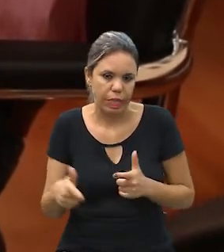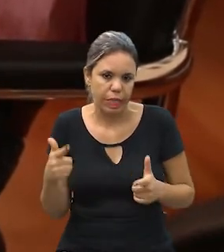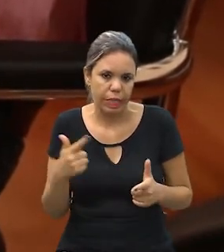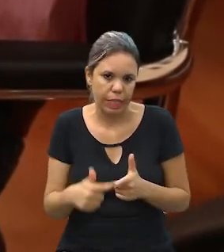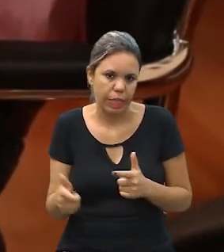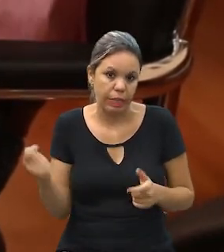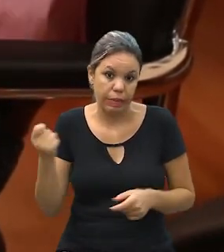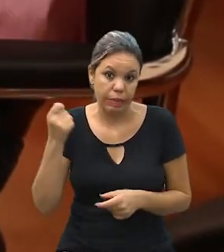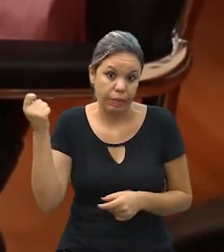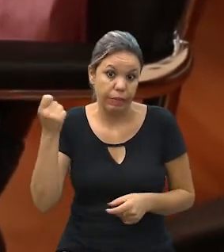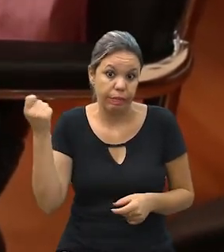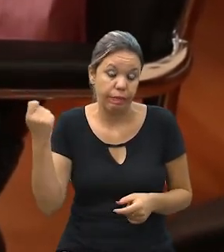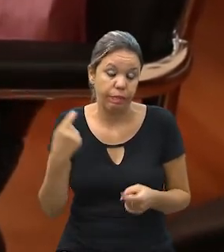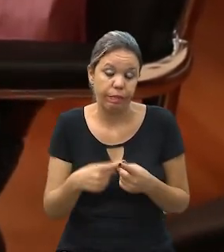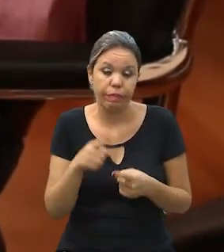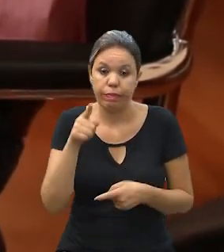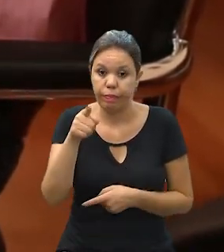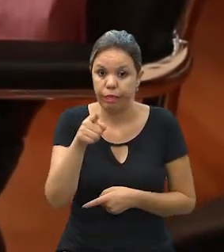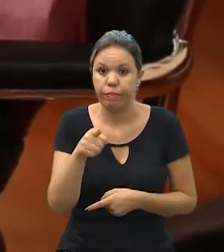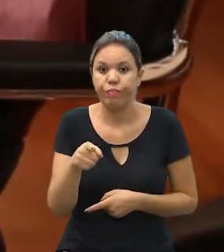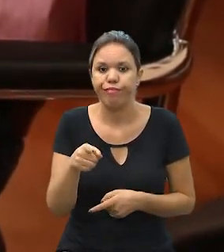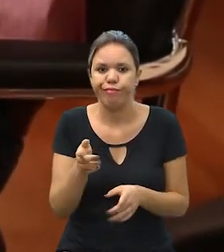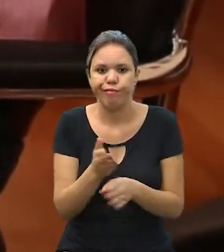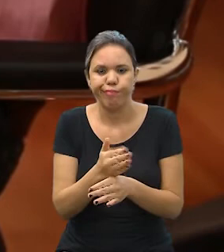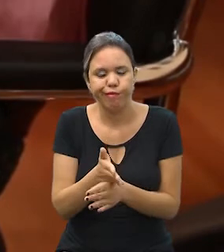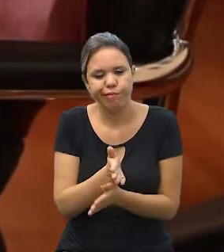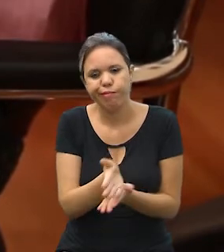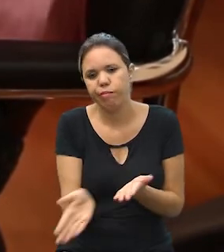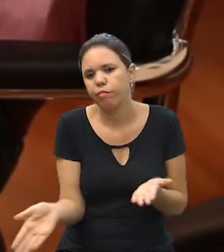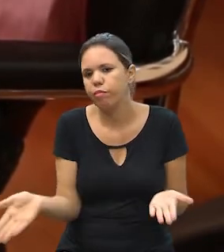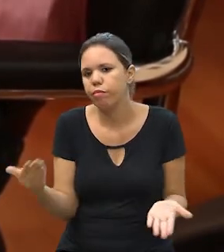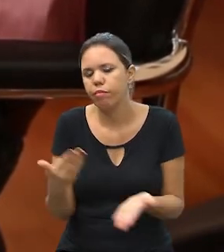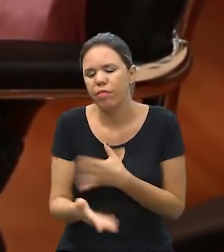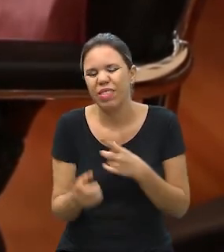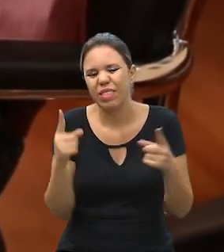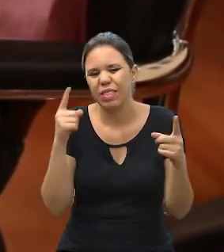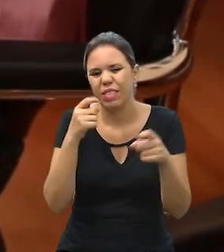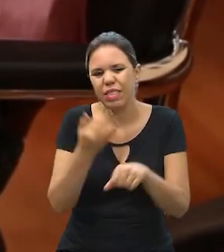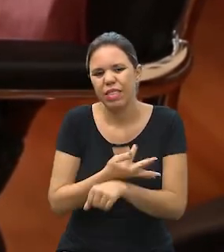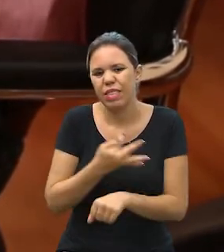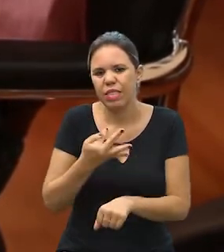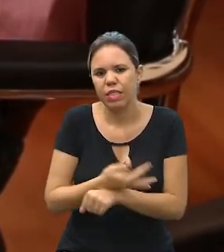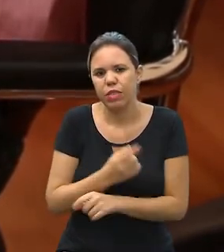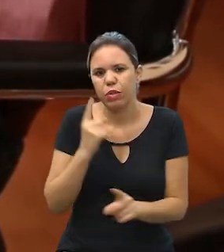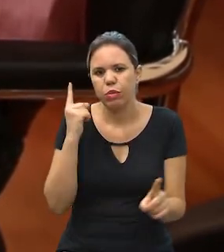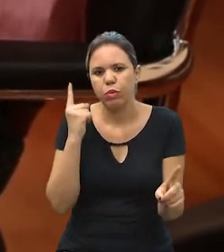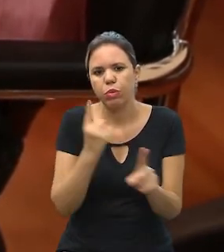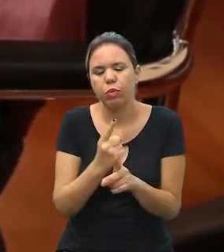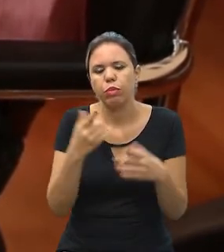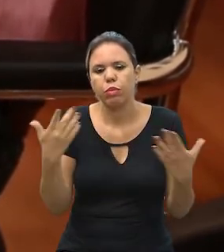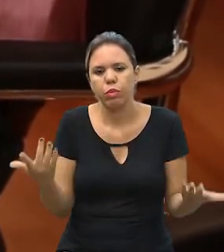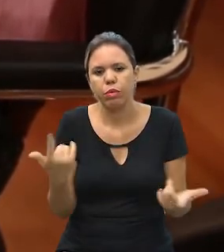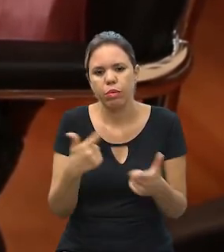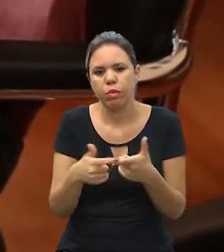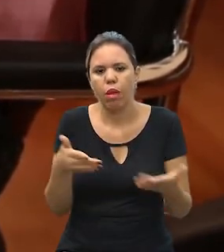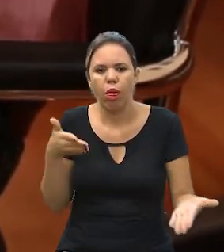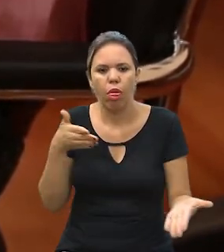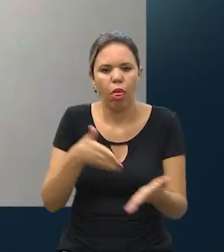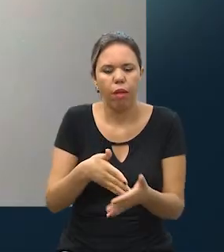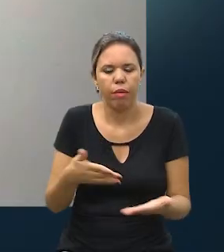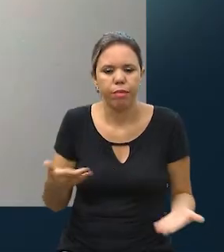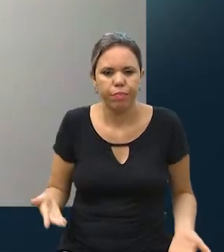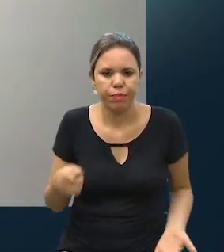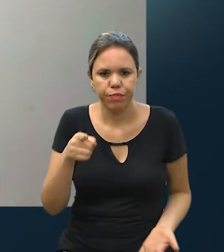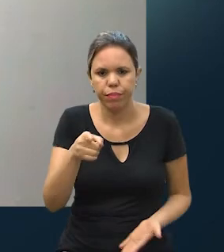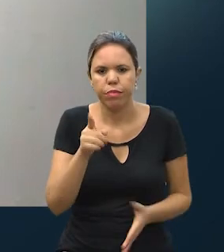problema muito grave, porque você acaba se perdendo. Imagina quantas dificuldades que você encontra, quantas pedras no meio do caminho.